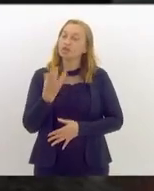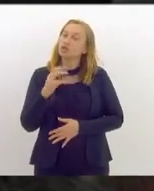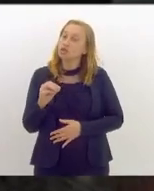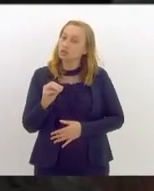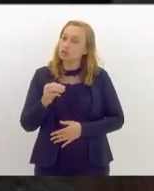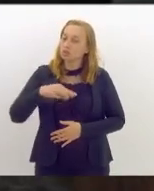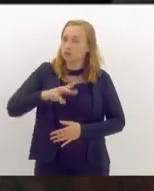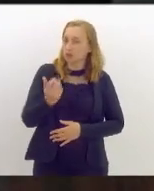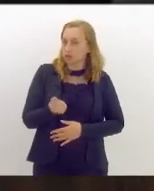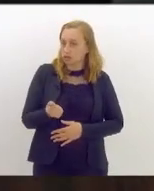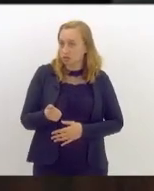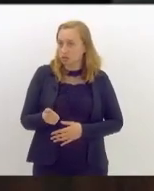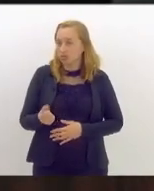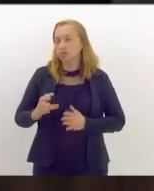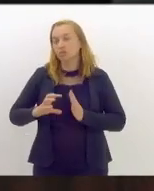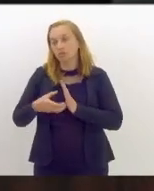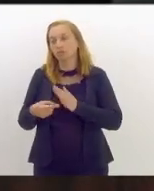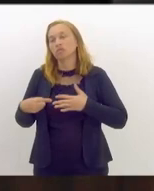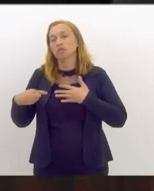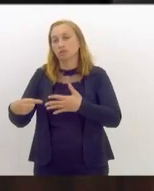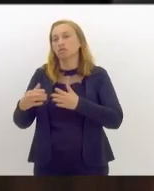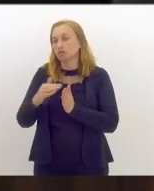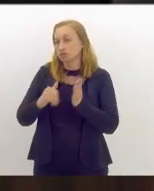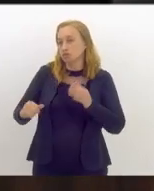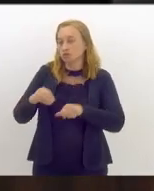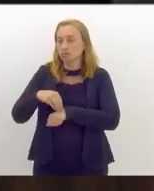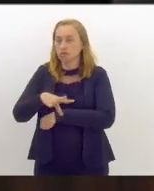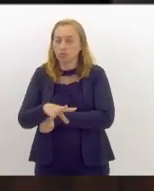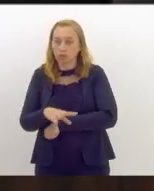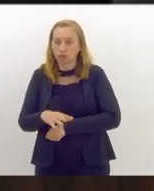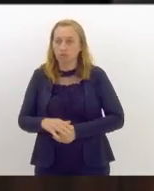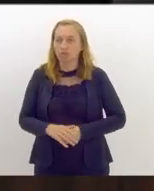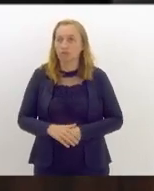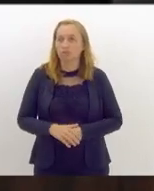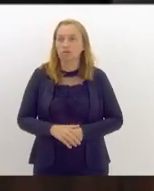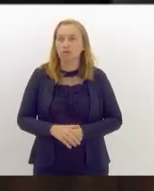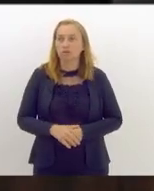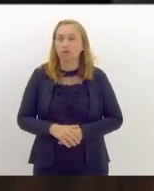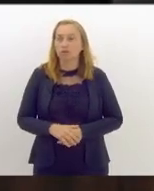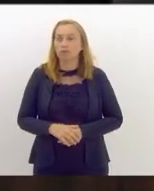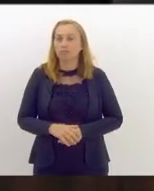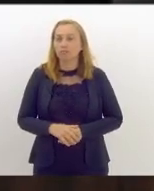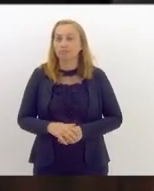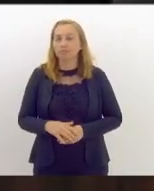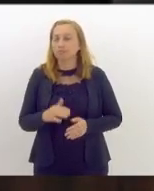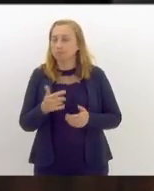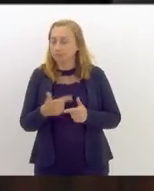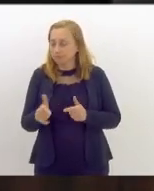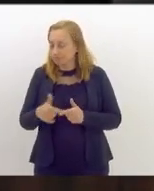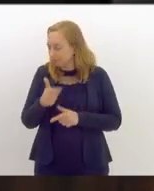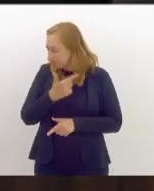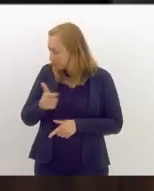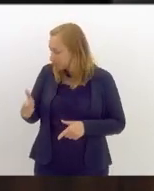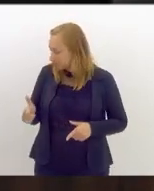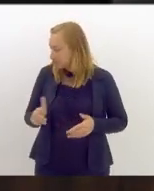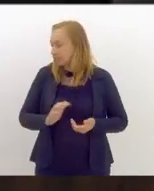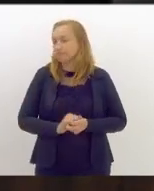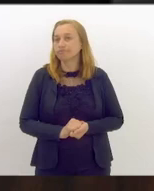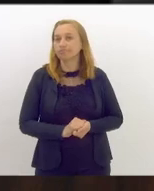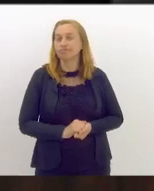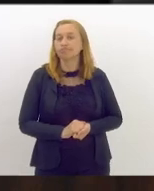bancada do pessoal sensibilizou retirou destaque Sem problema quero estar